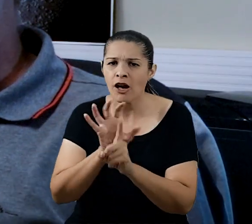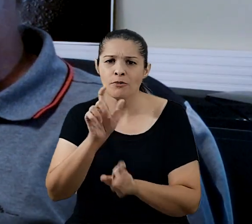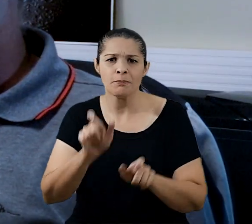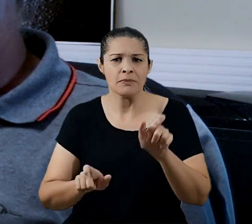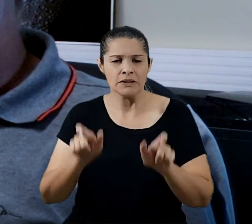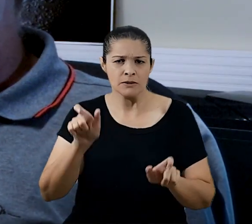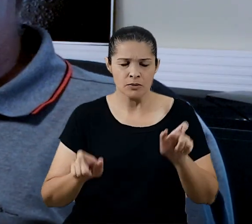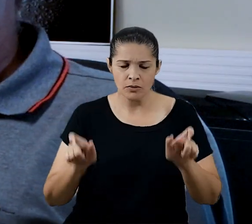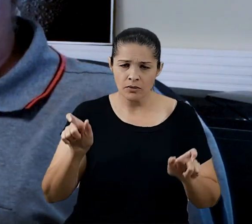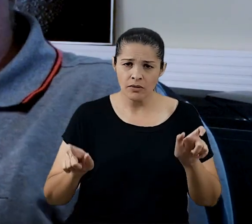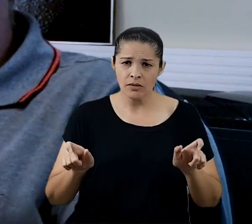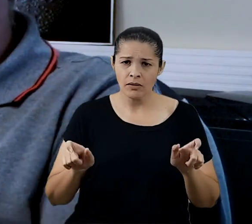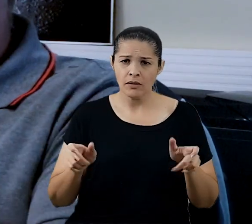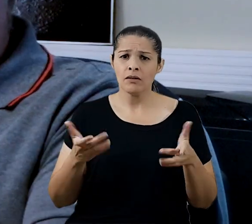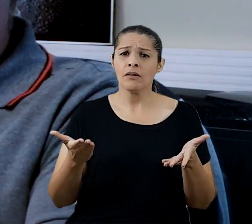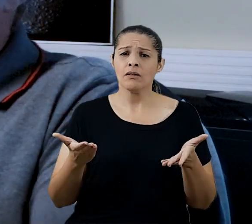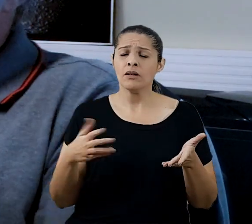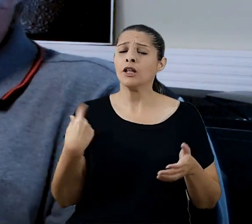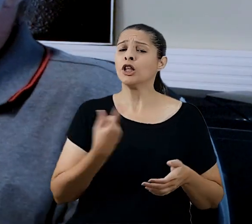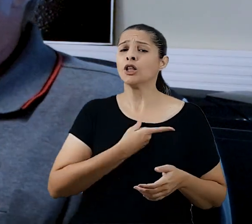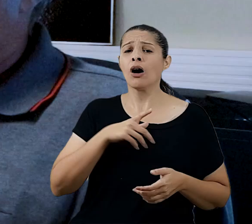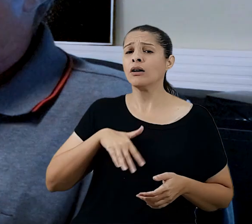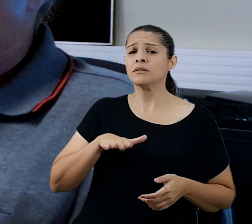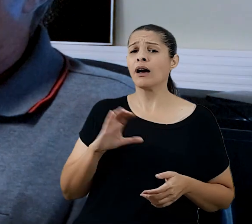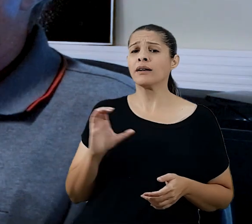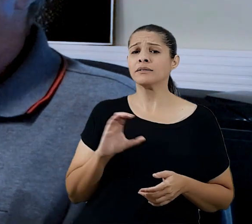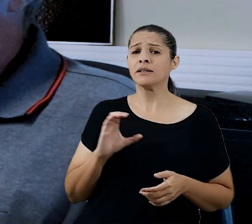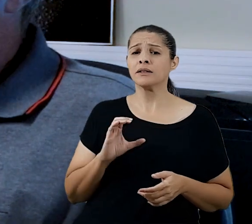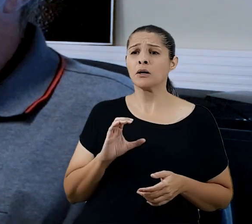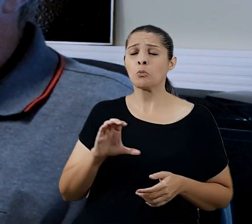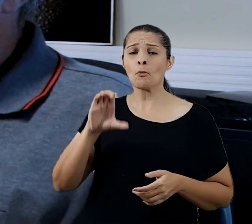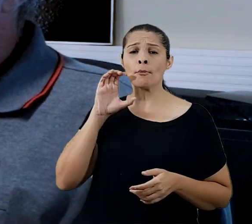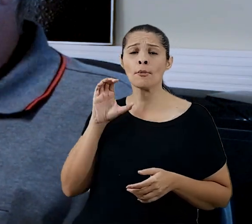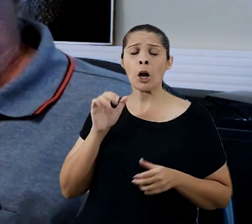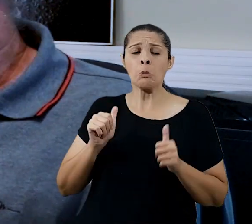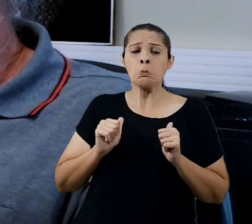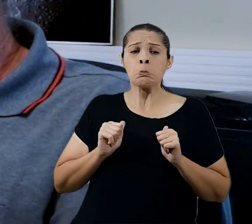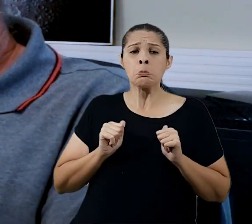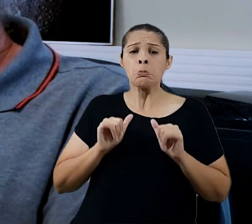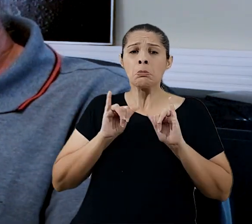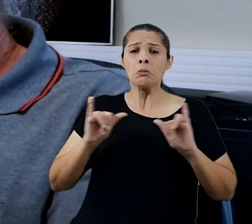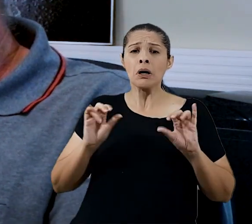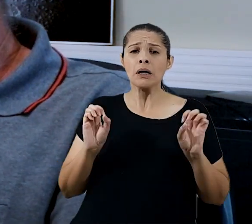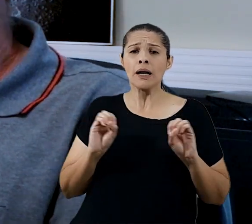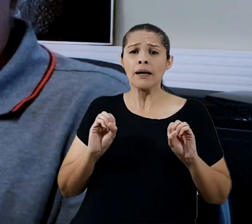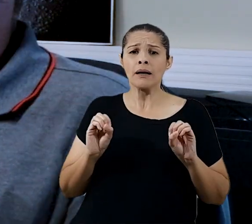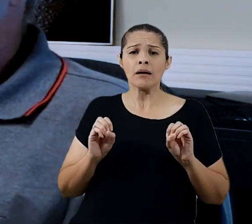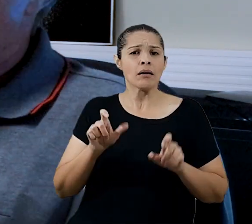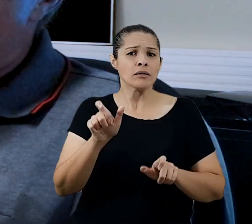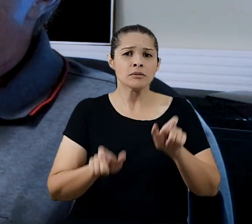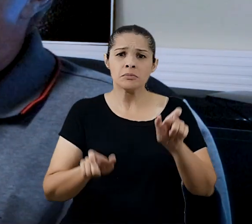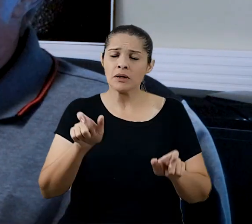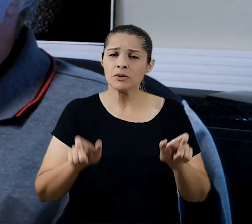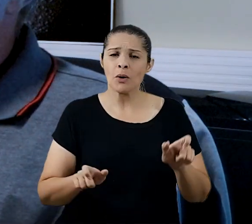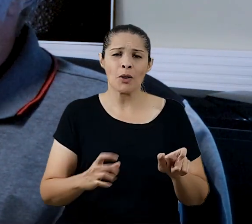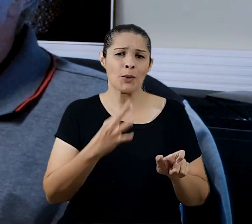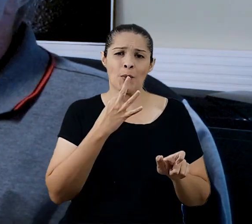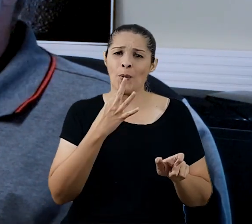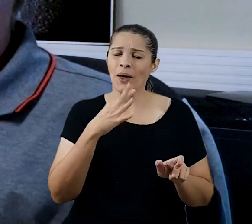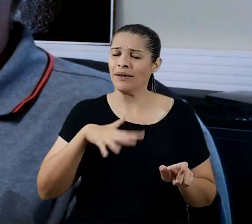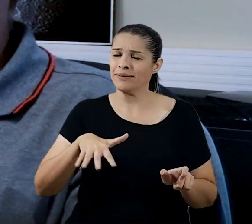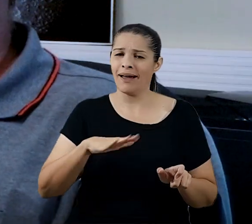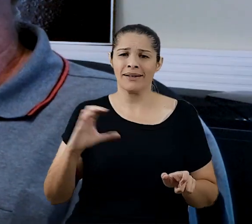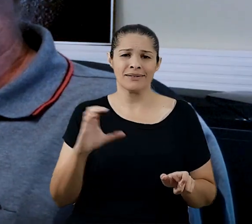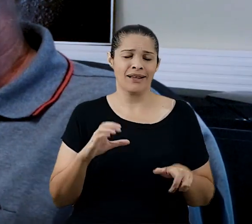da população, e o cientista não fizer a sua divulgação, então a população fica sem conhecer ciência